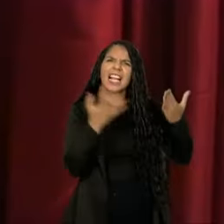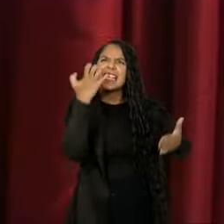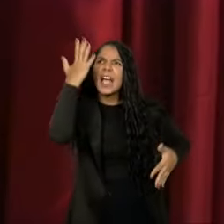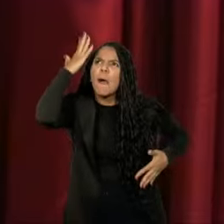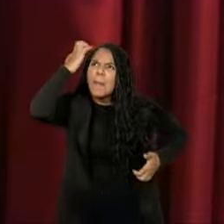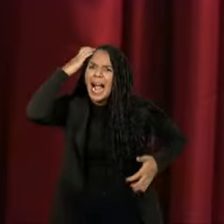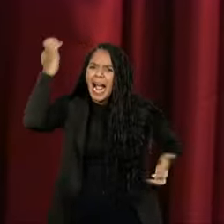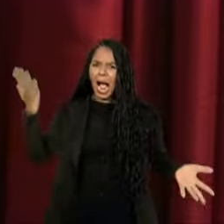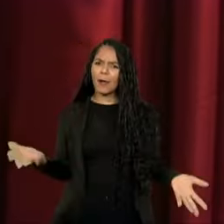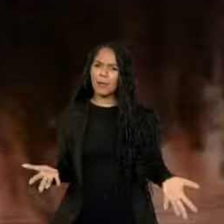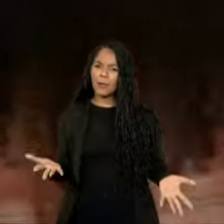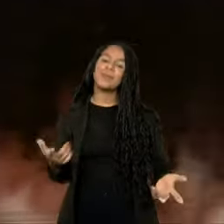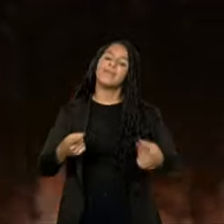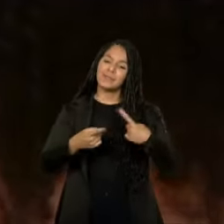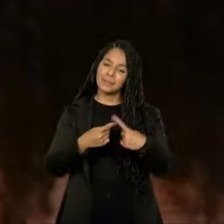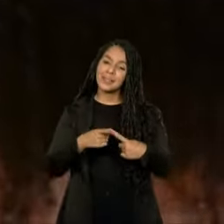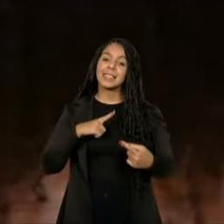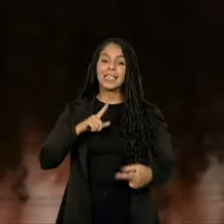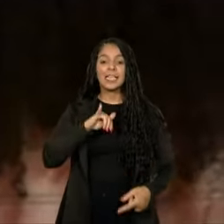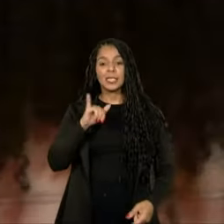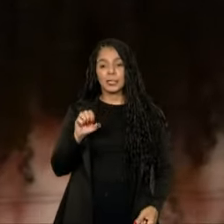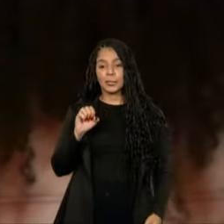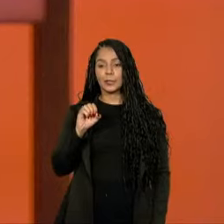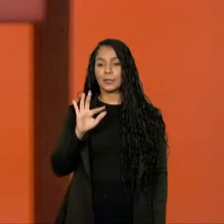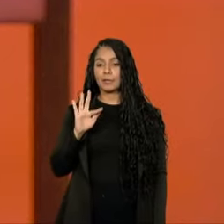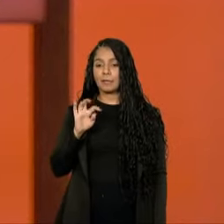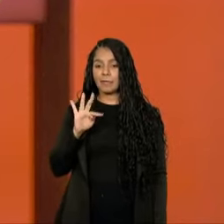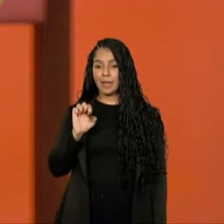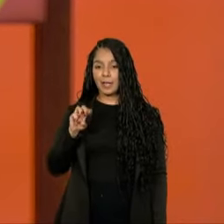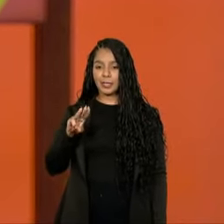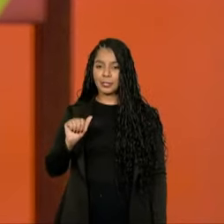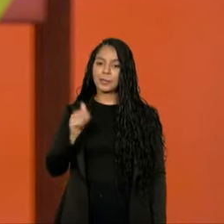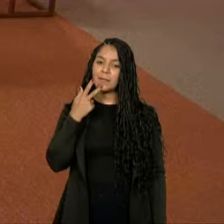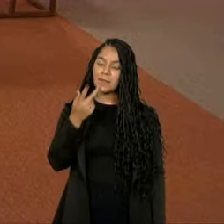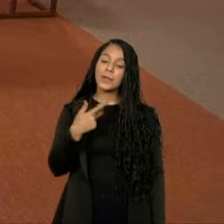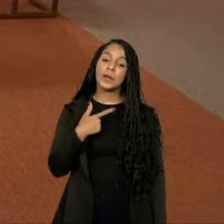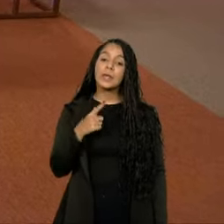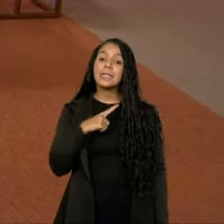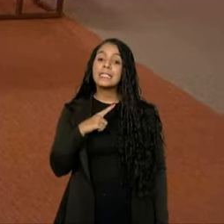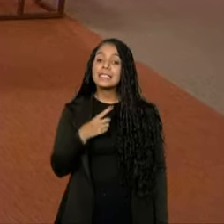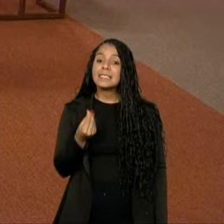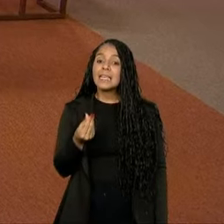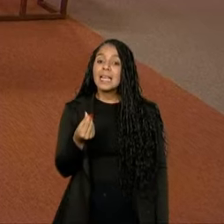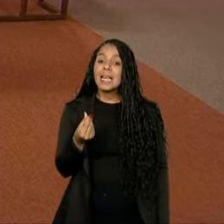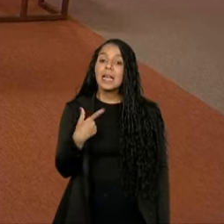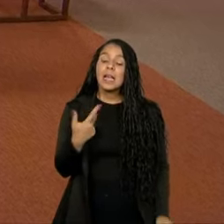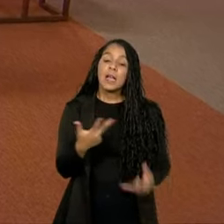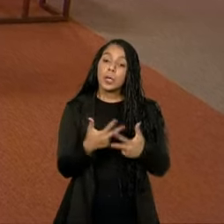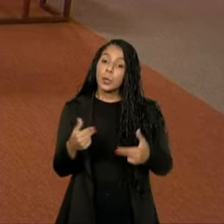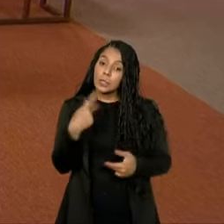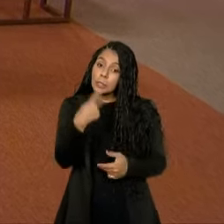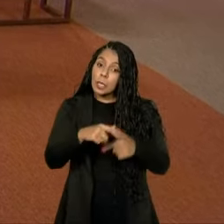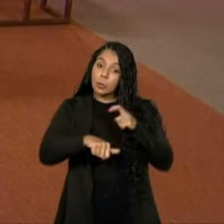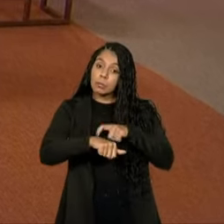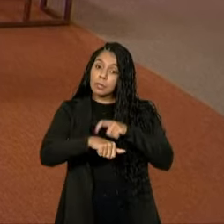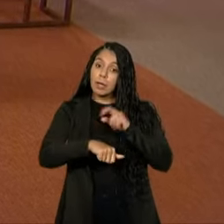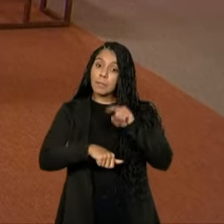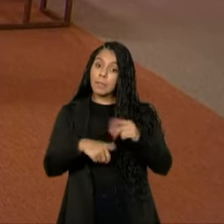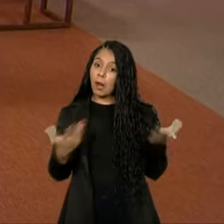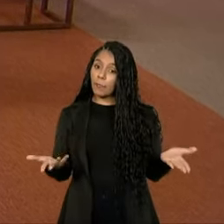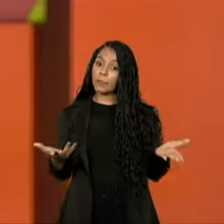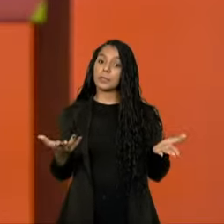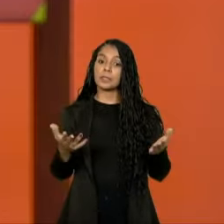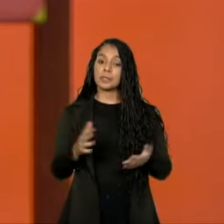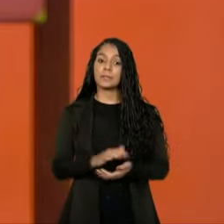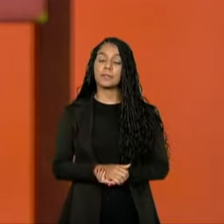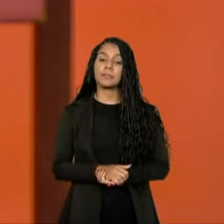macaco? É porque tem essa que a Fátima falou também, muito que bacana é também, que você ter essa coisa do seu tempo pra você. Não, mas uma